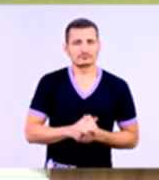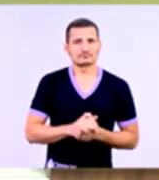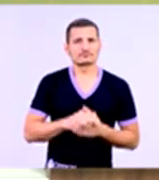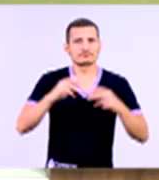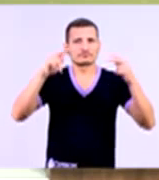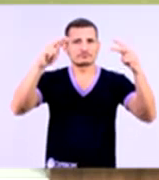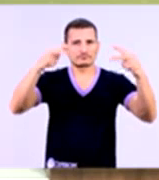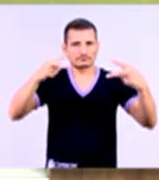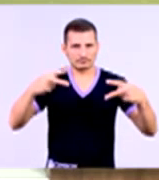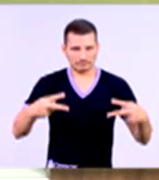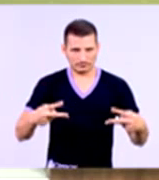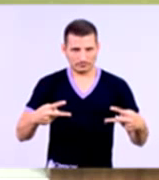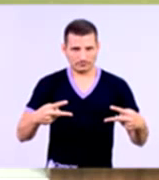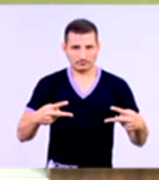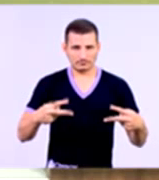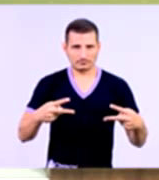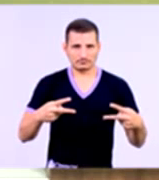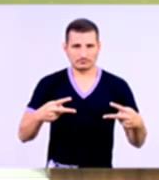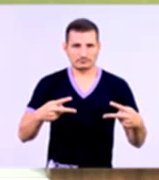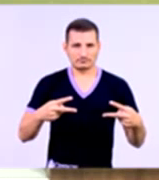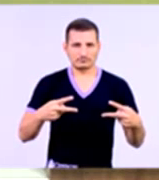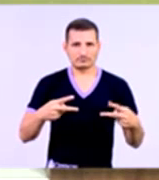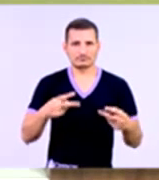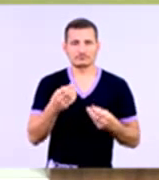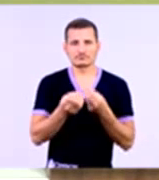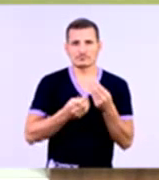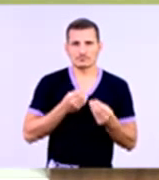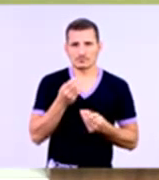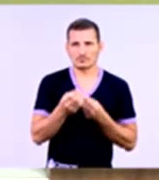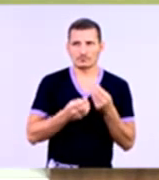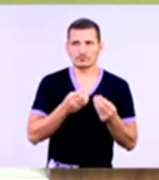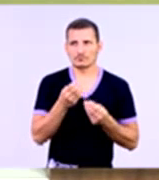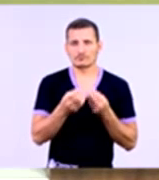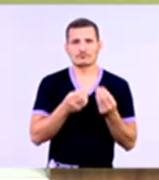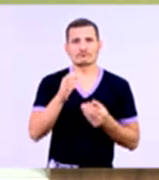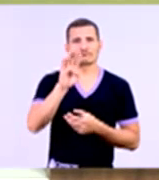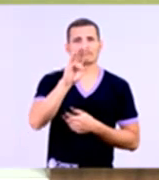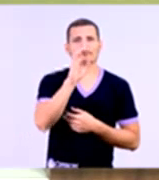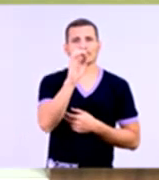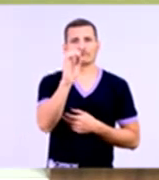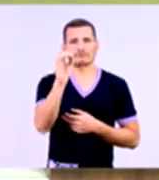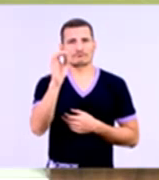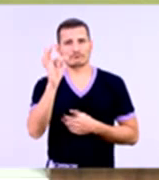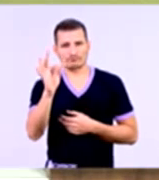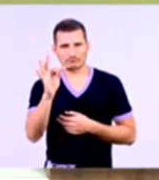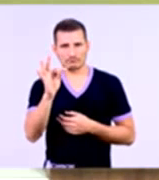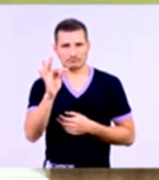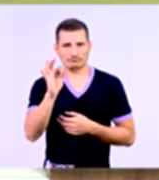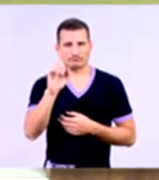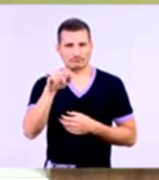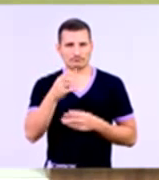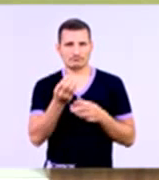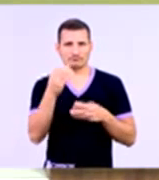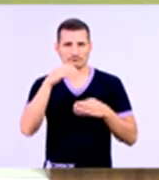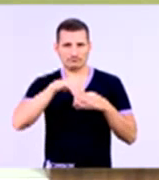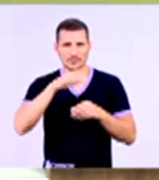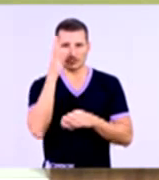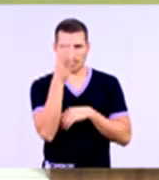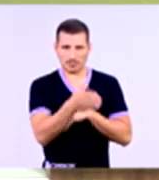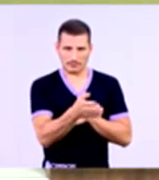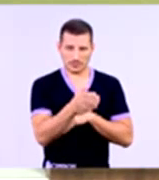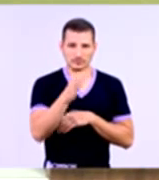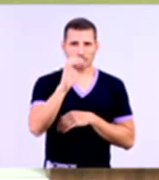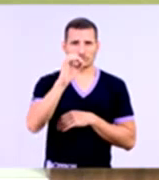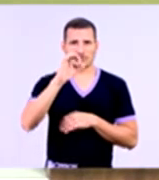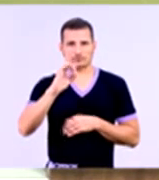HTML é gerado, né, as características incorporadas a partir do Bootstrap, elas são inseridas diretamente no código,